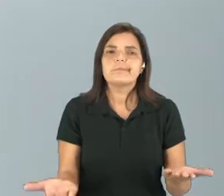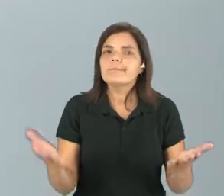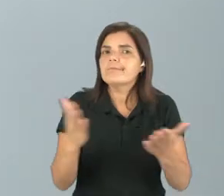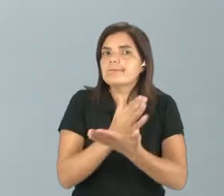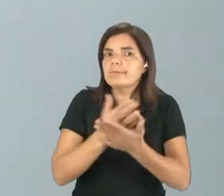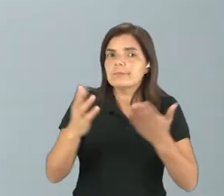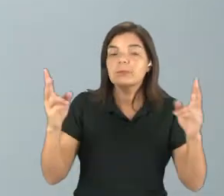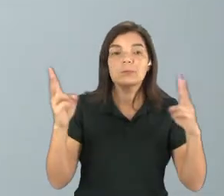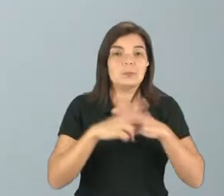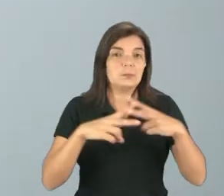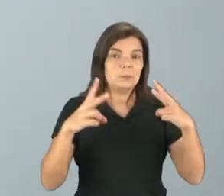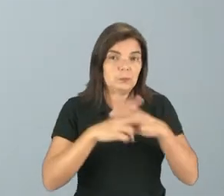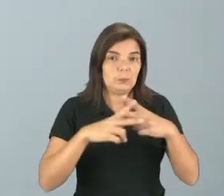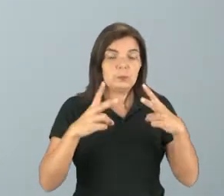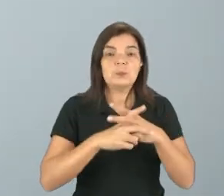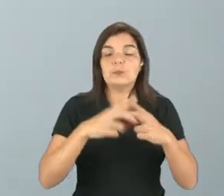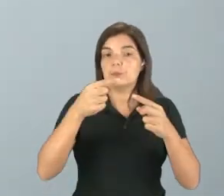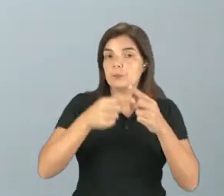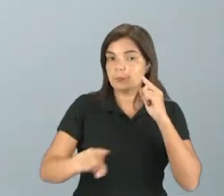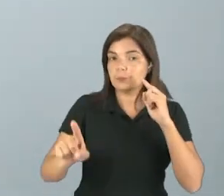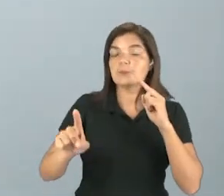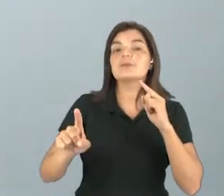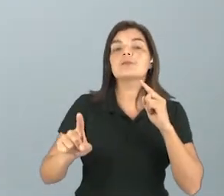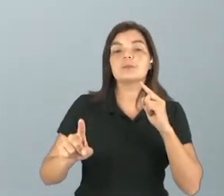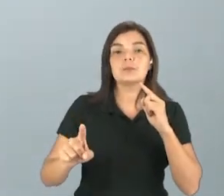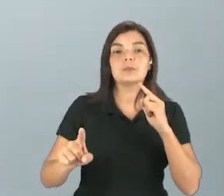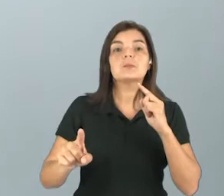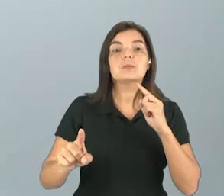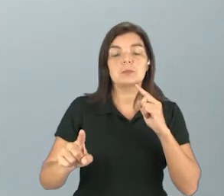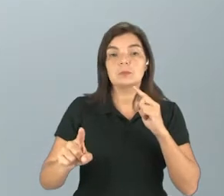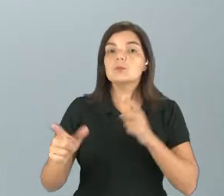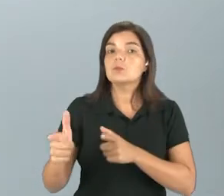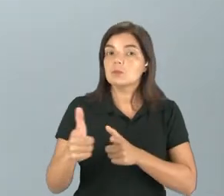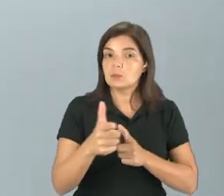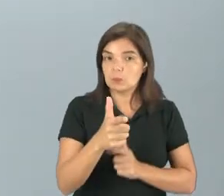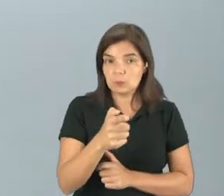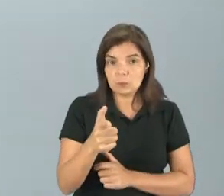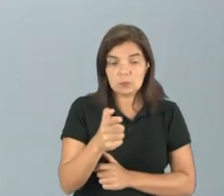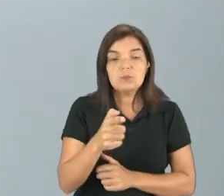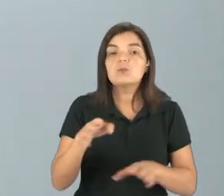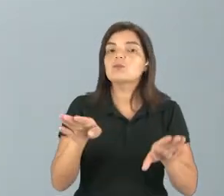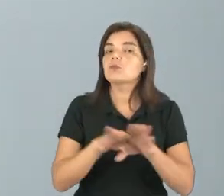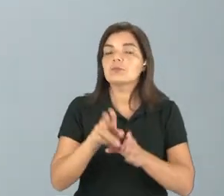algumas lutas na época que foram proibidas, as armas, né, já não